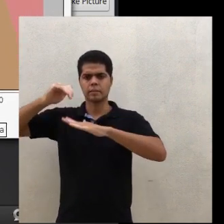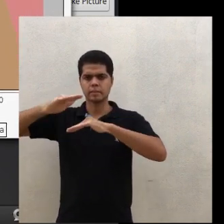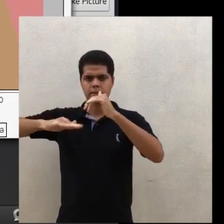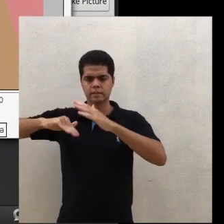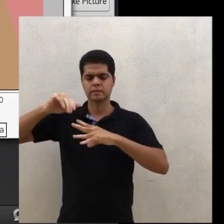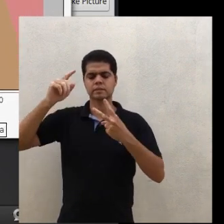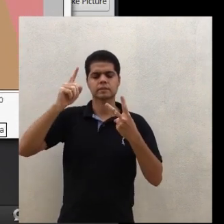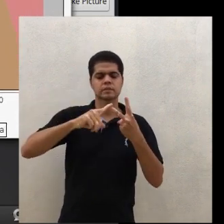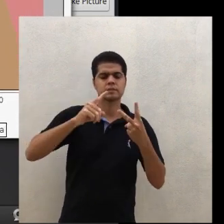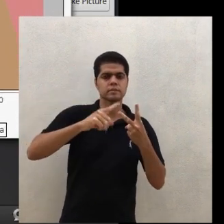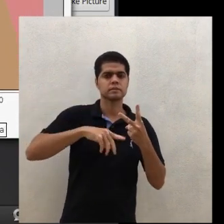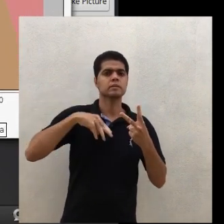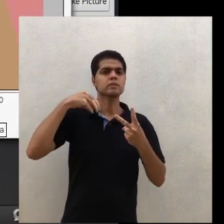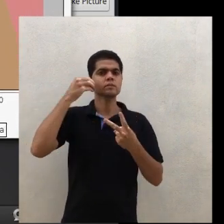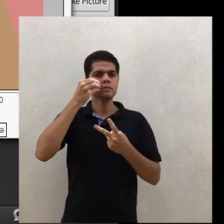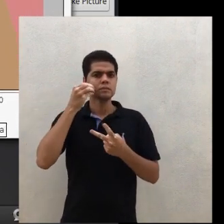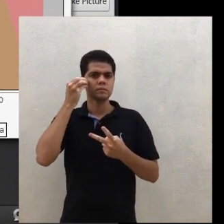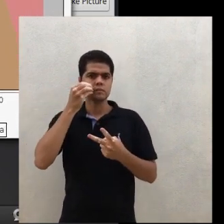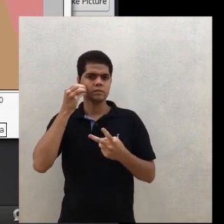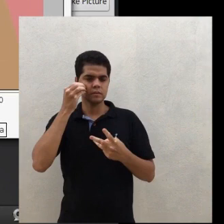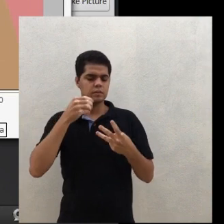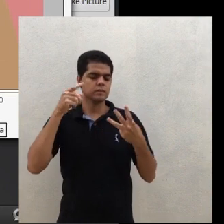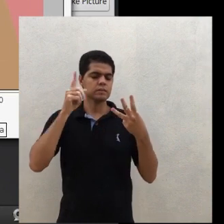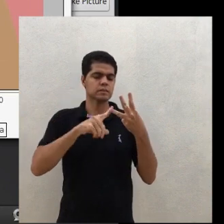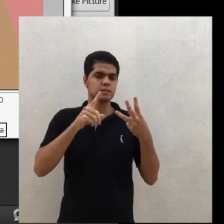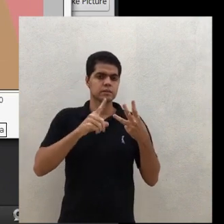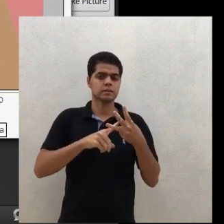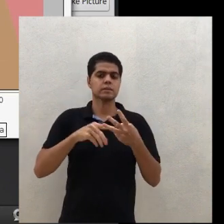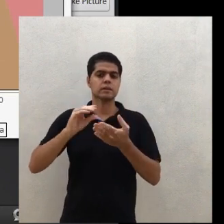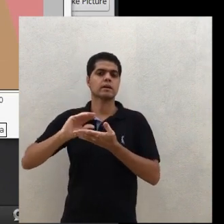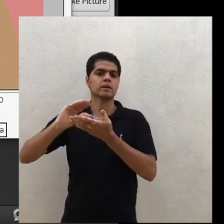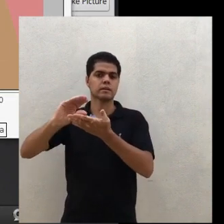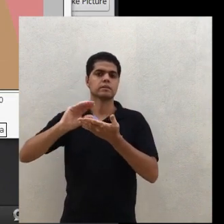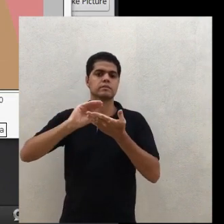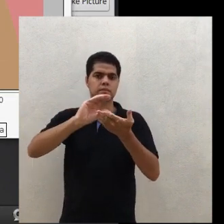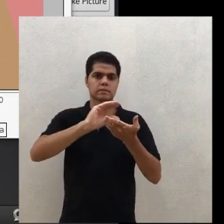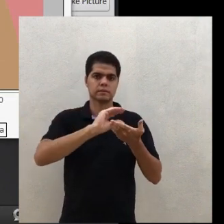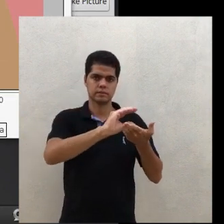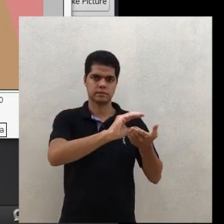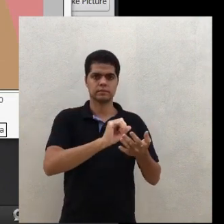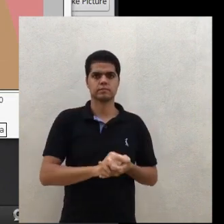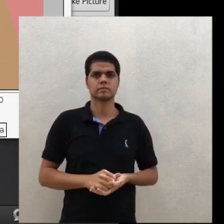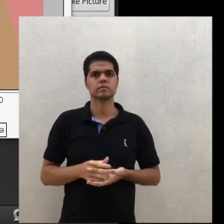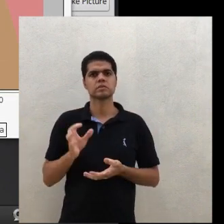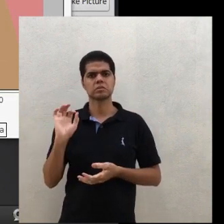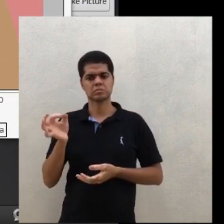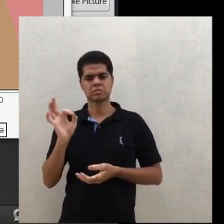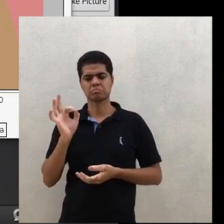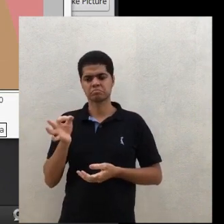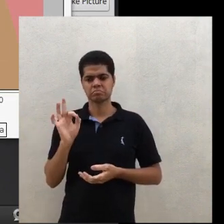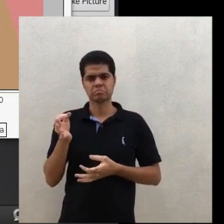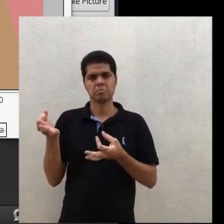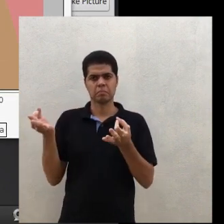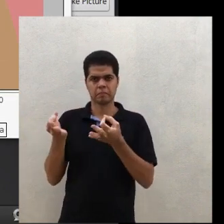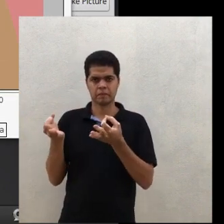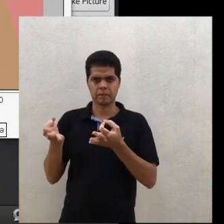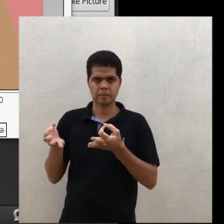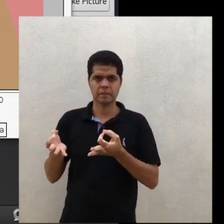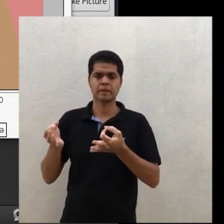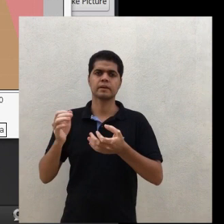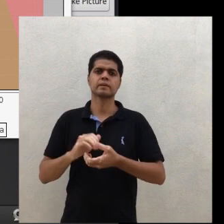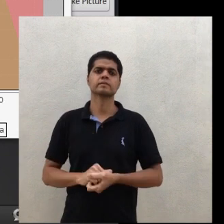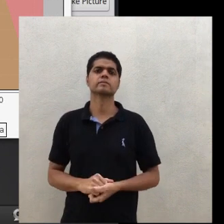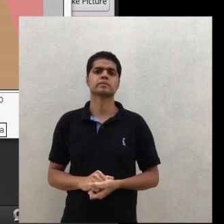tá? Então ele está funcionando direitinho. O JFuzzyLogic, ele consegue montar para mim direitinho